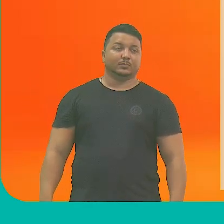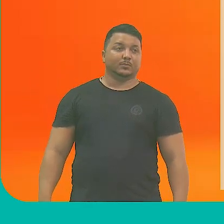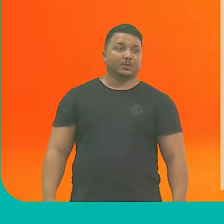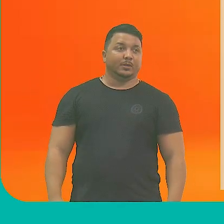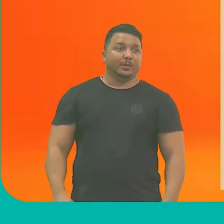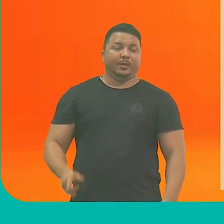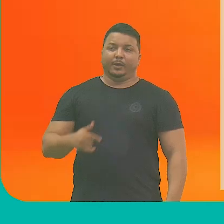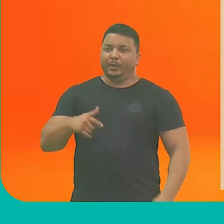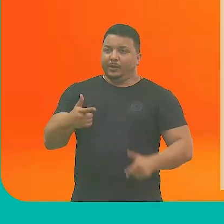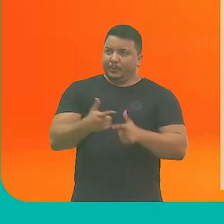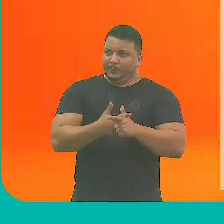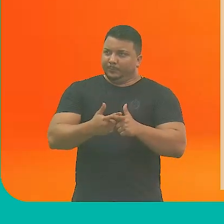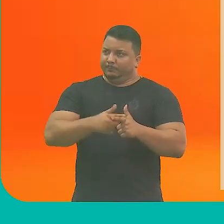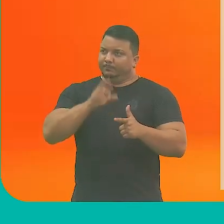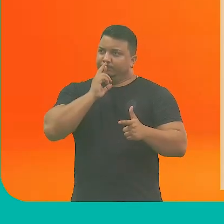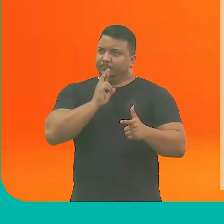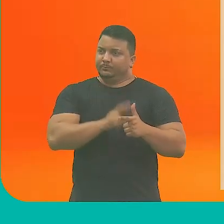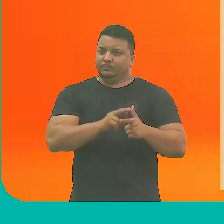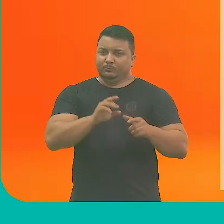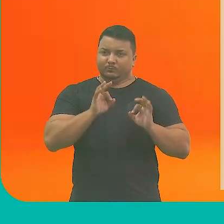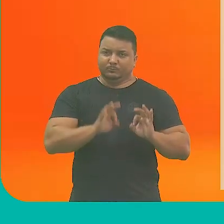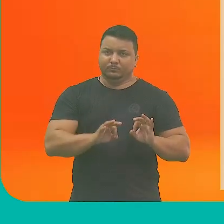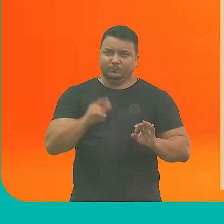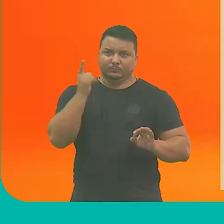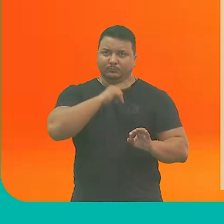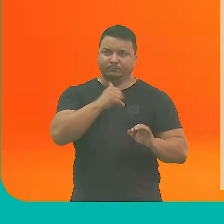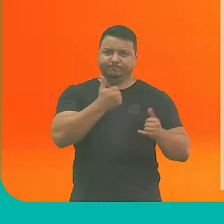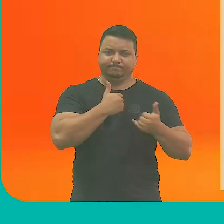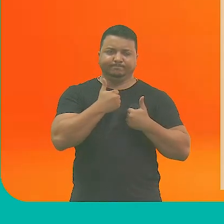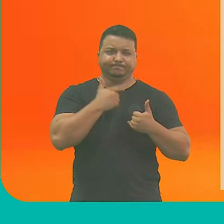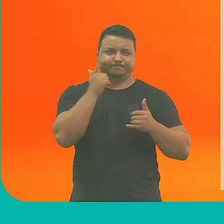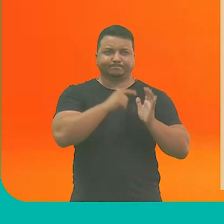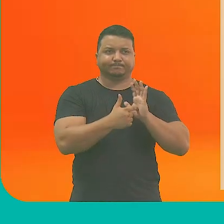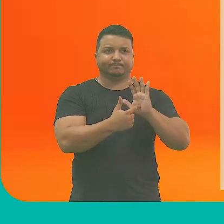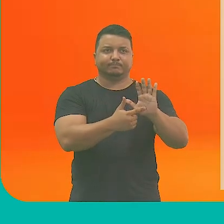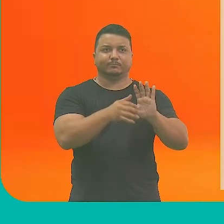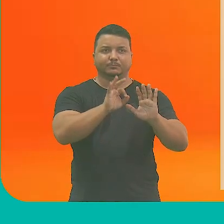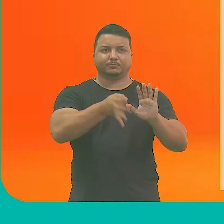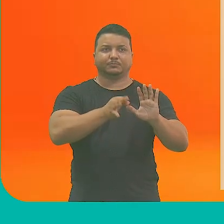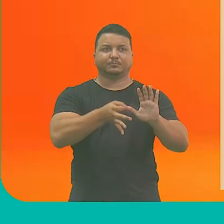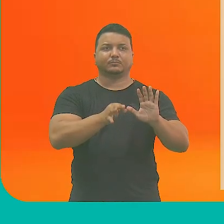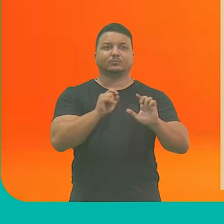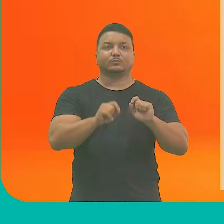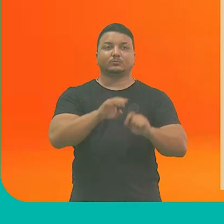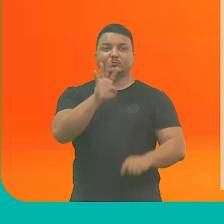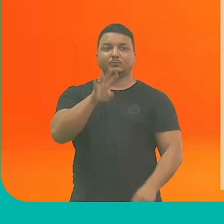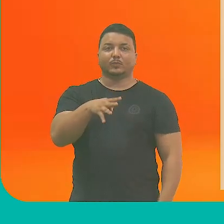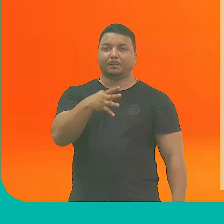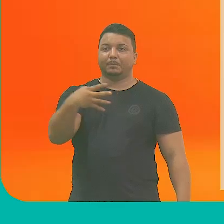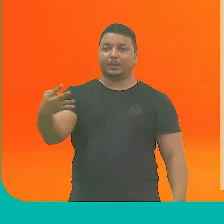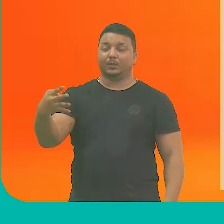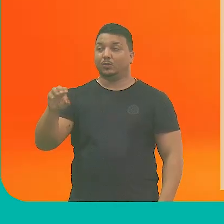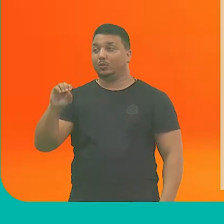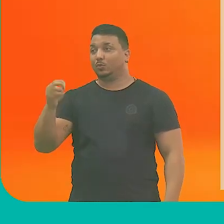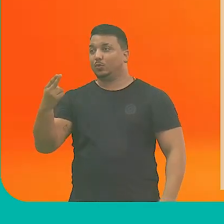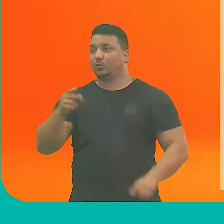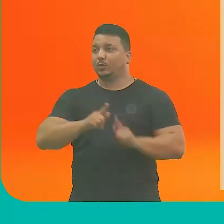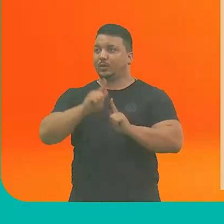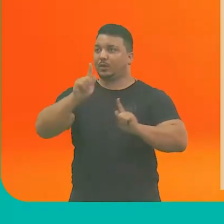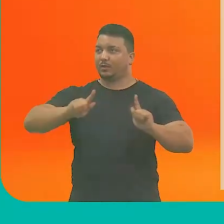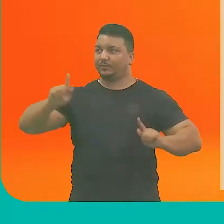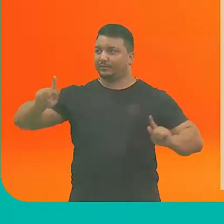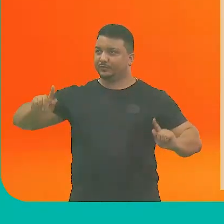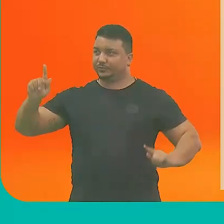Resolver problemas com dados apresentados em tabelas ou